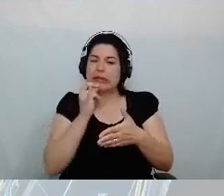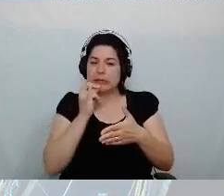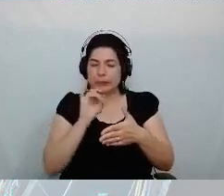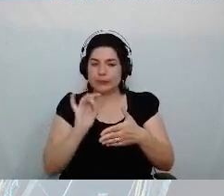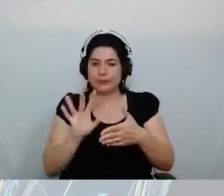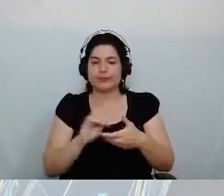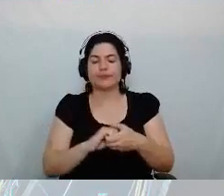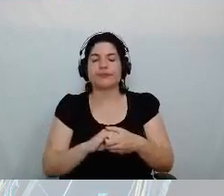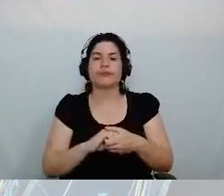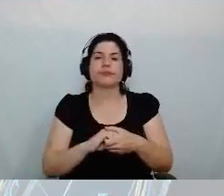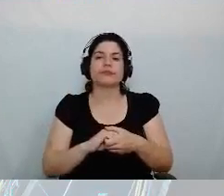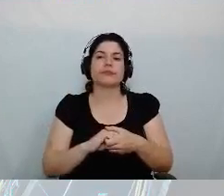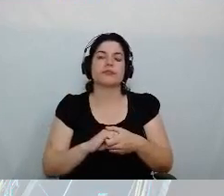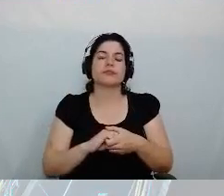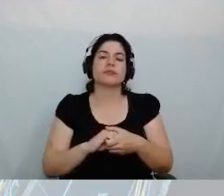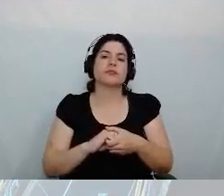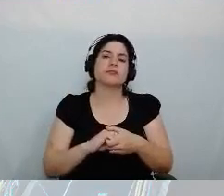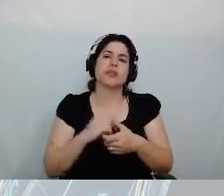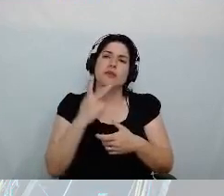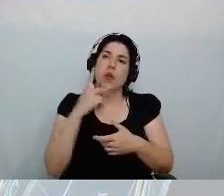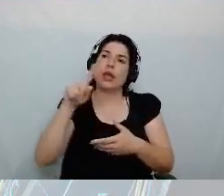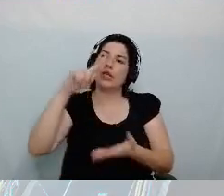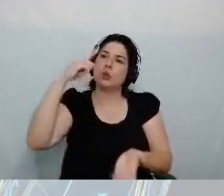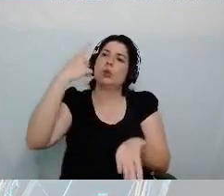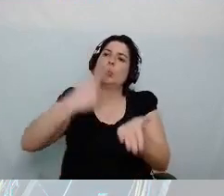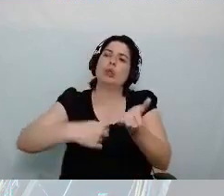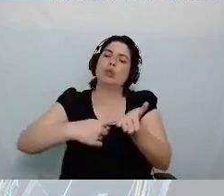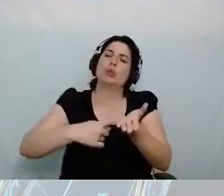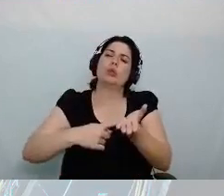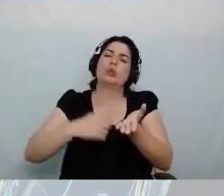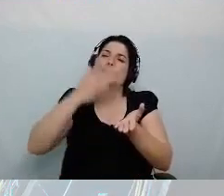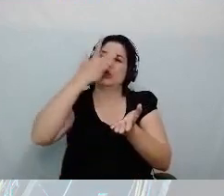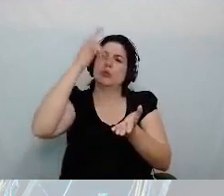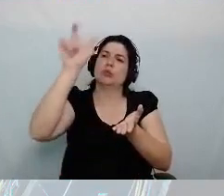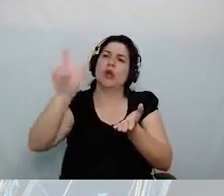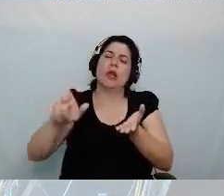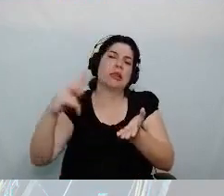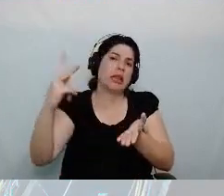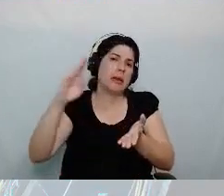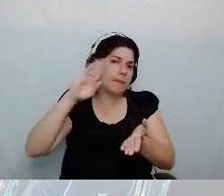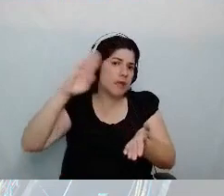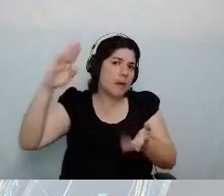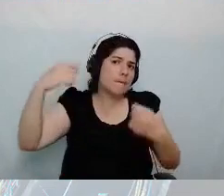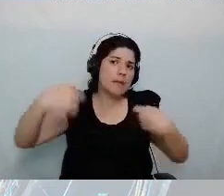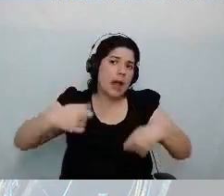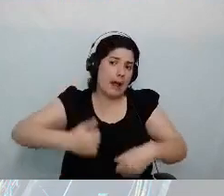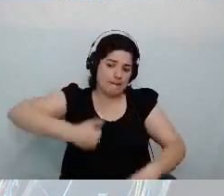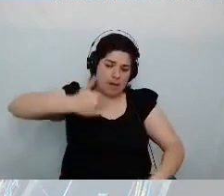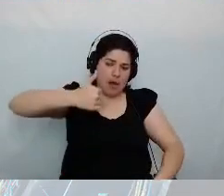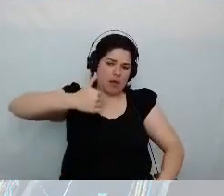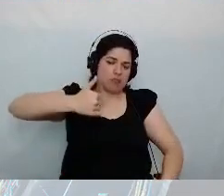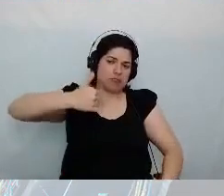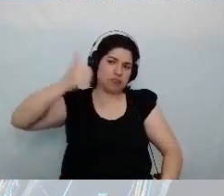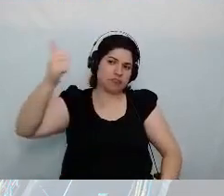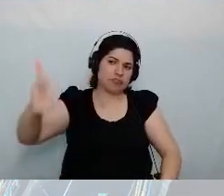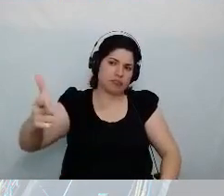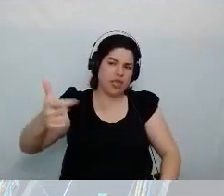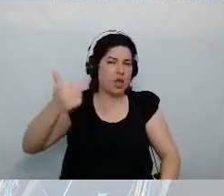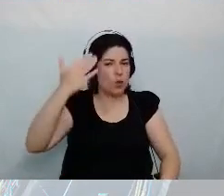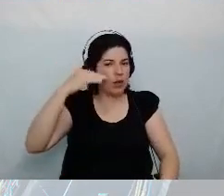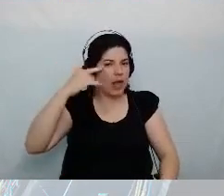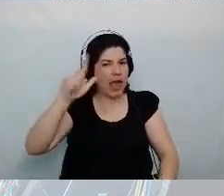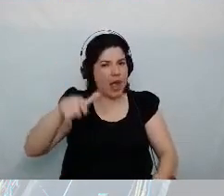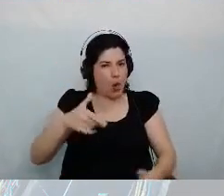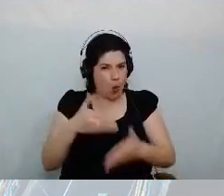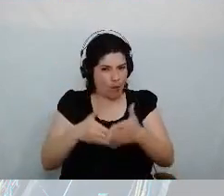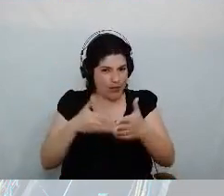assim, ele se comprometeu com alguém que a prioridade dele tem que ir antes. Se eu entendi que isso é um obstáculo, eu já